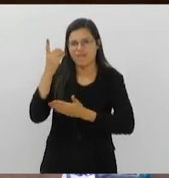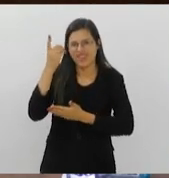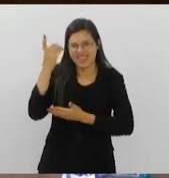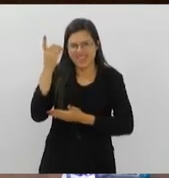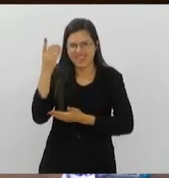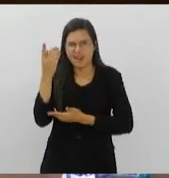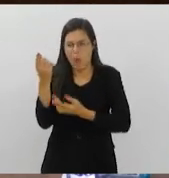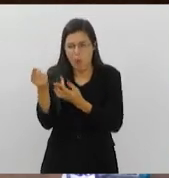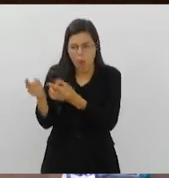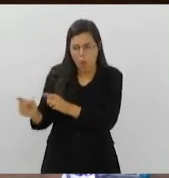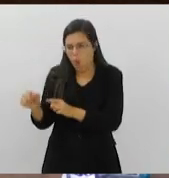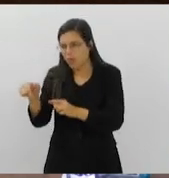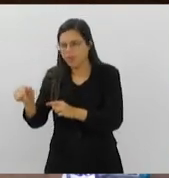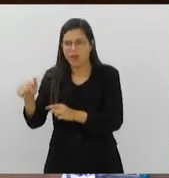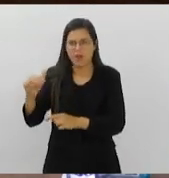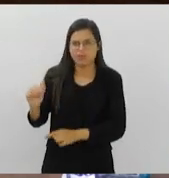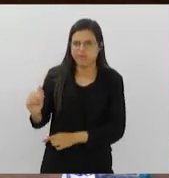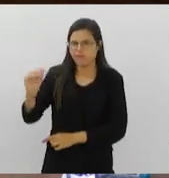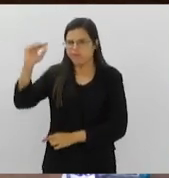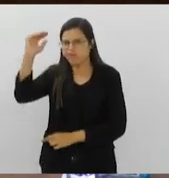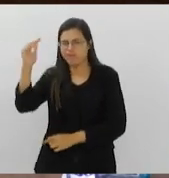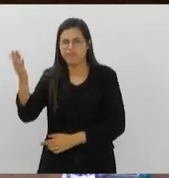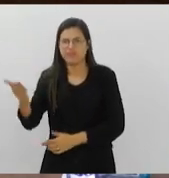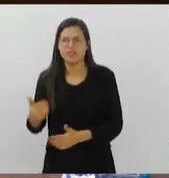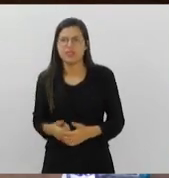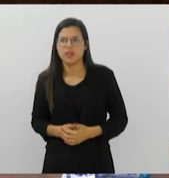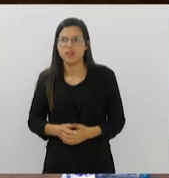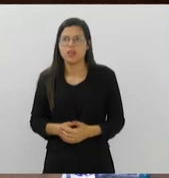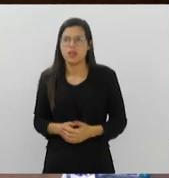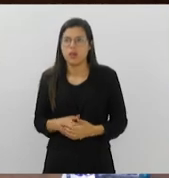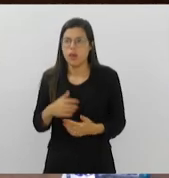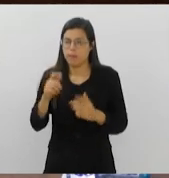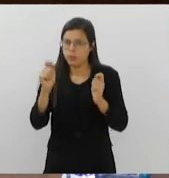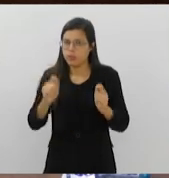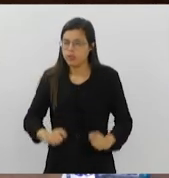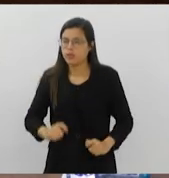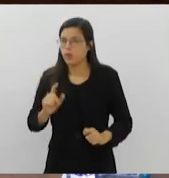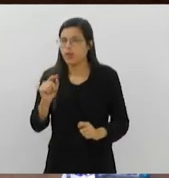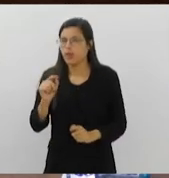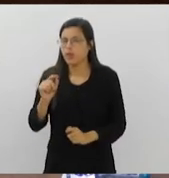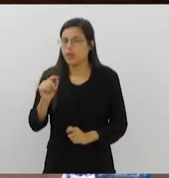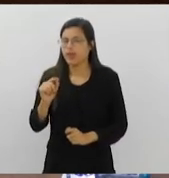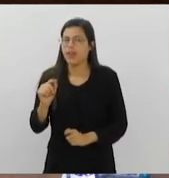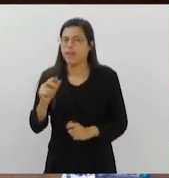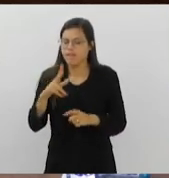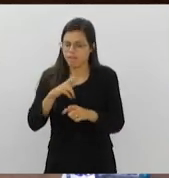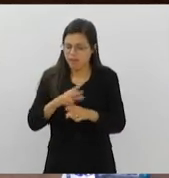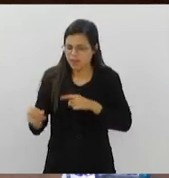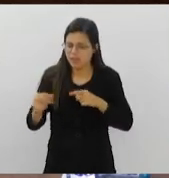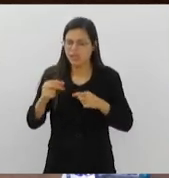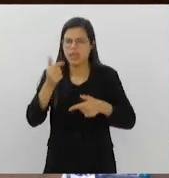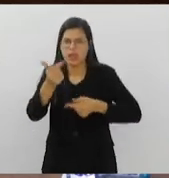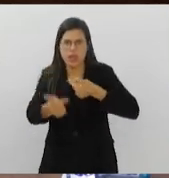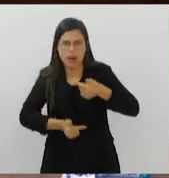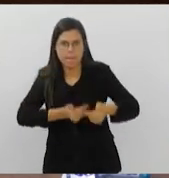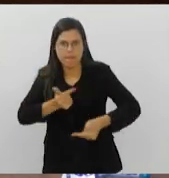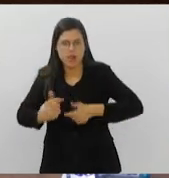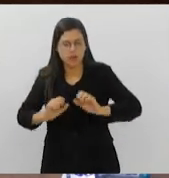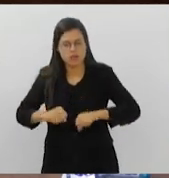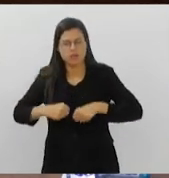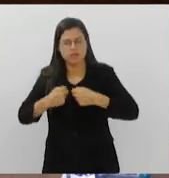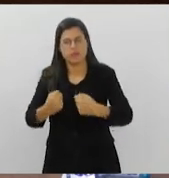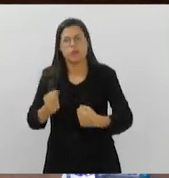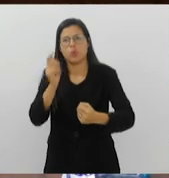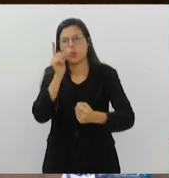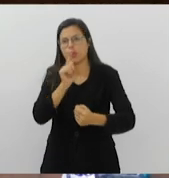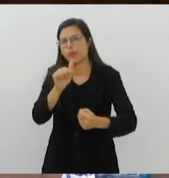as adversidades, não se vitimizar, trabalhar e conseguir o que essa menina está